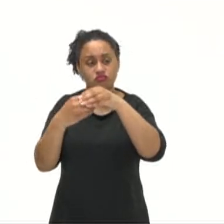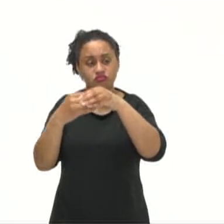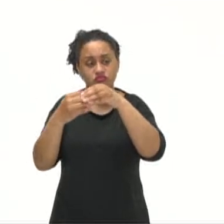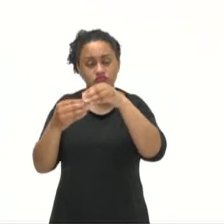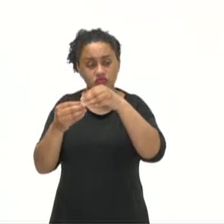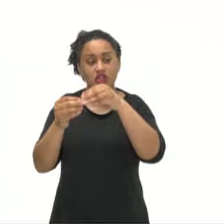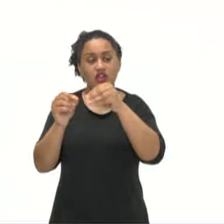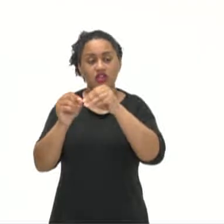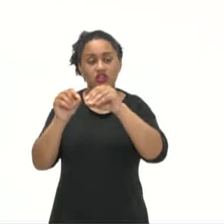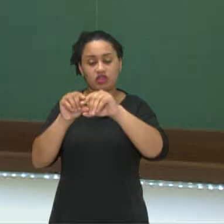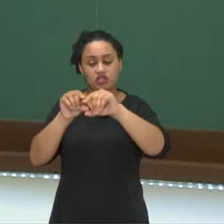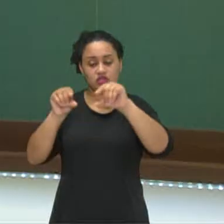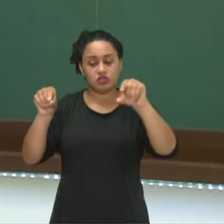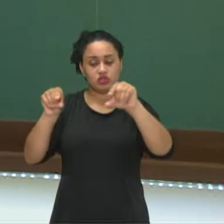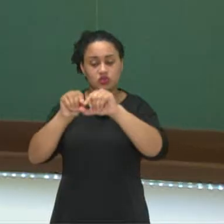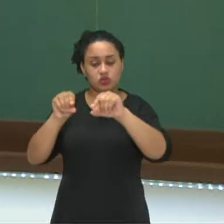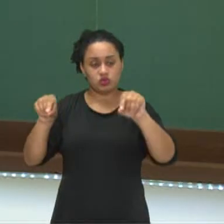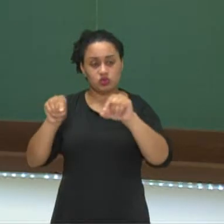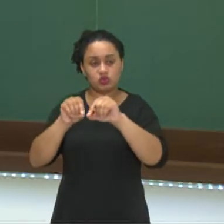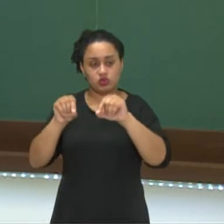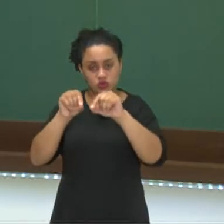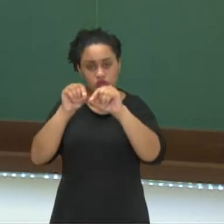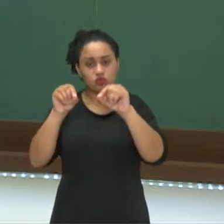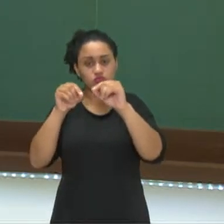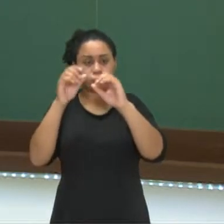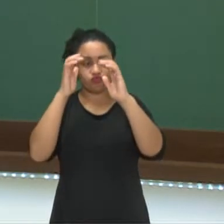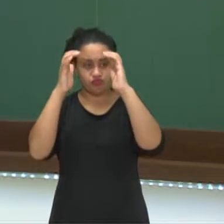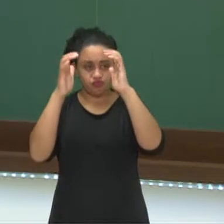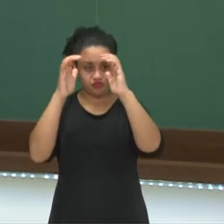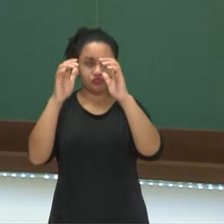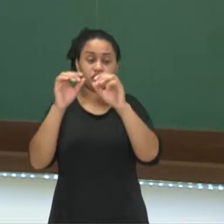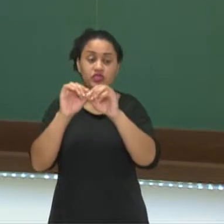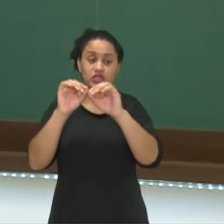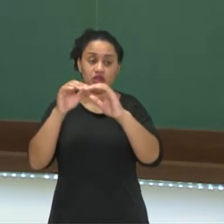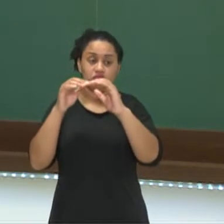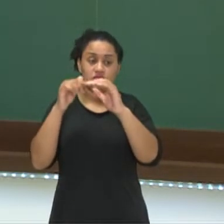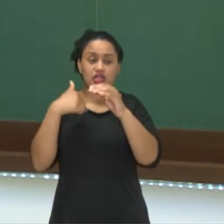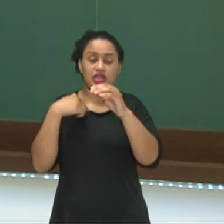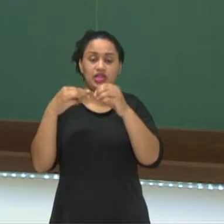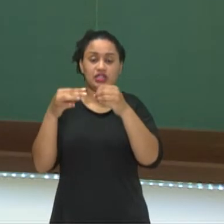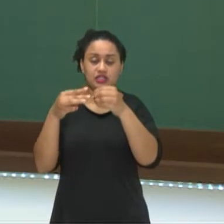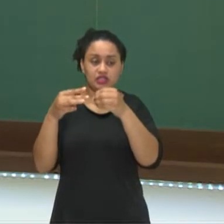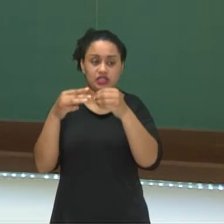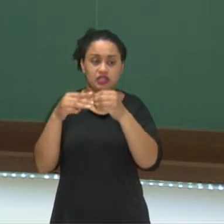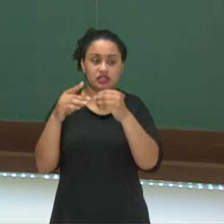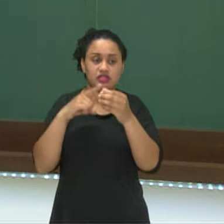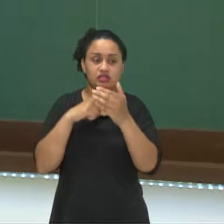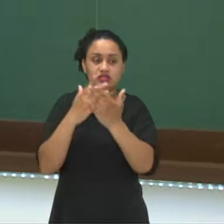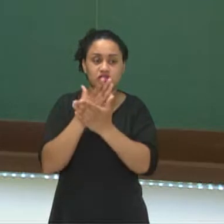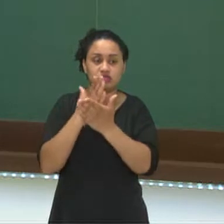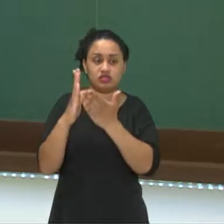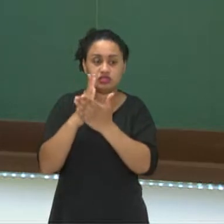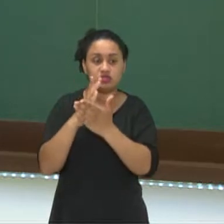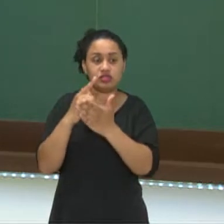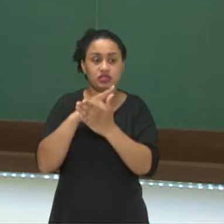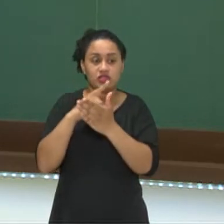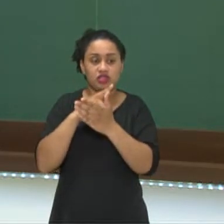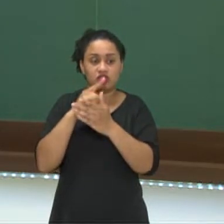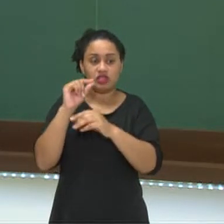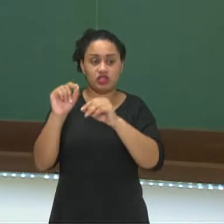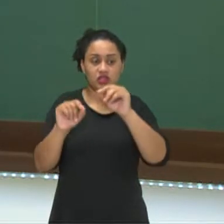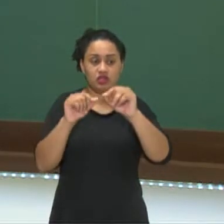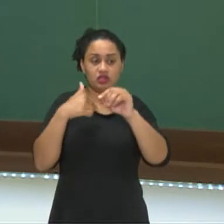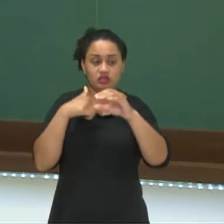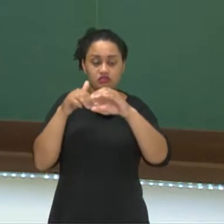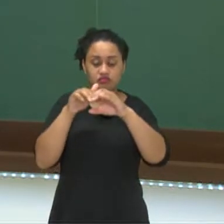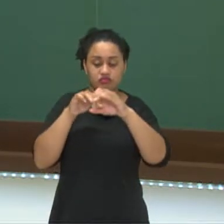Então, como vocês podem ver aqui na imagem, fazendo um corte então daquela célula, daquelas divisões, nós temos então aqui o